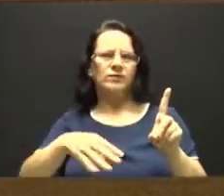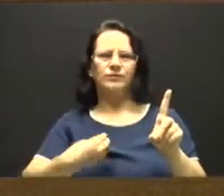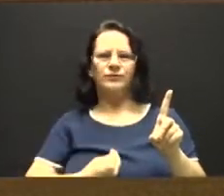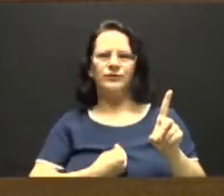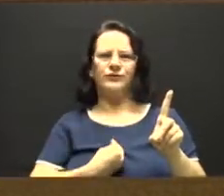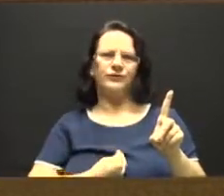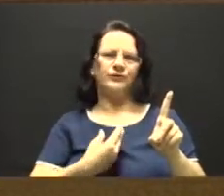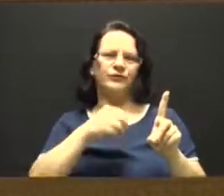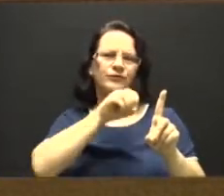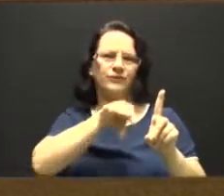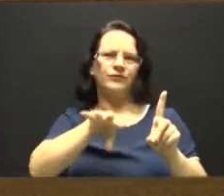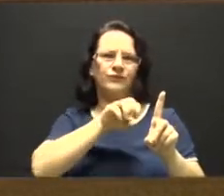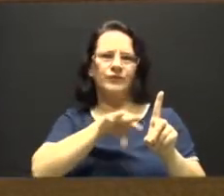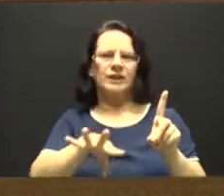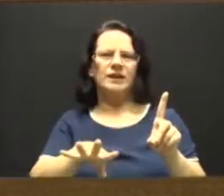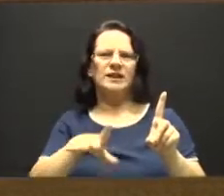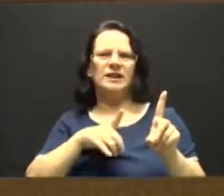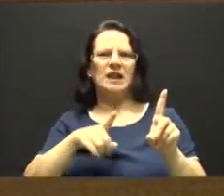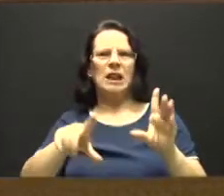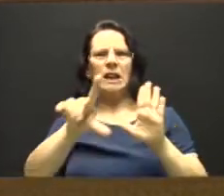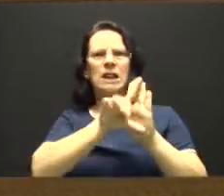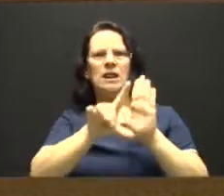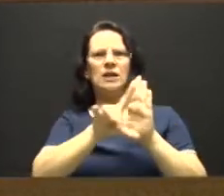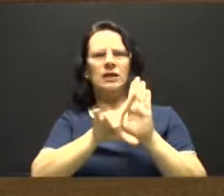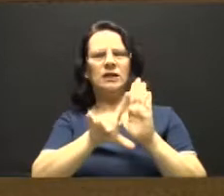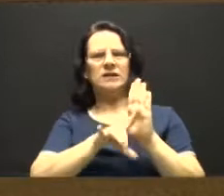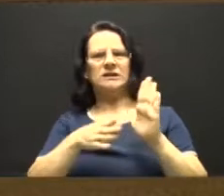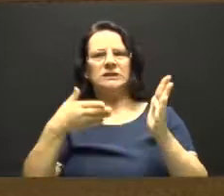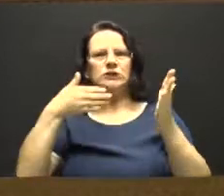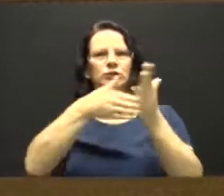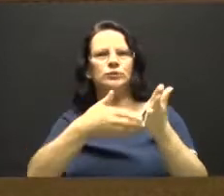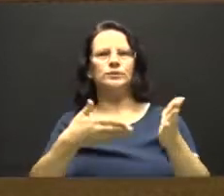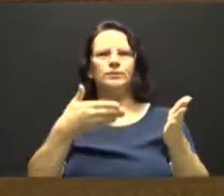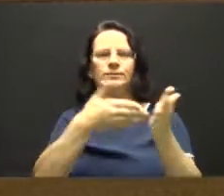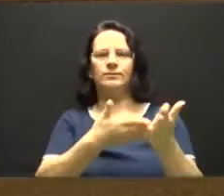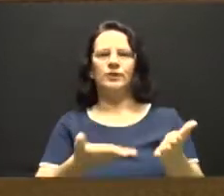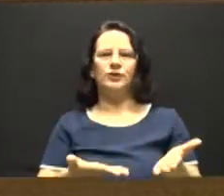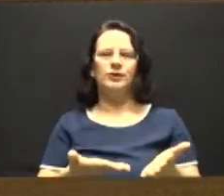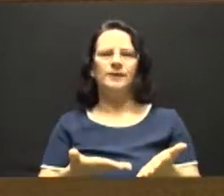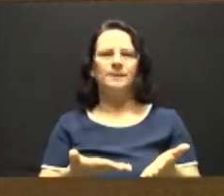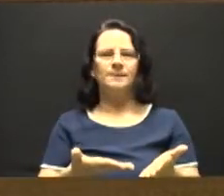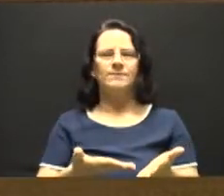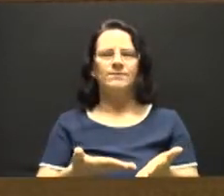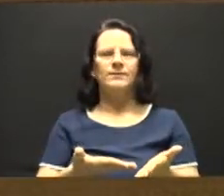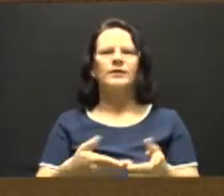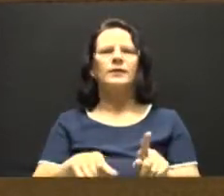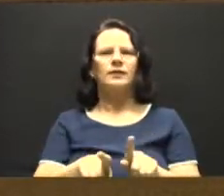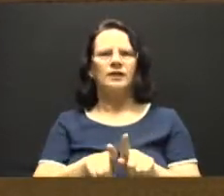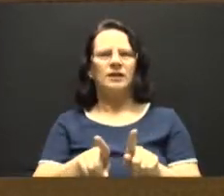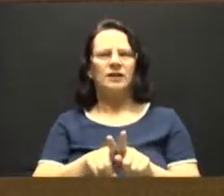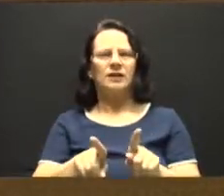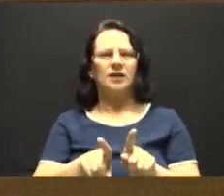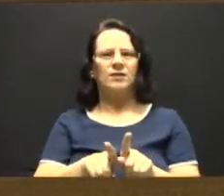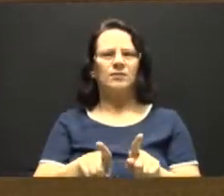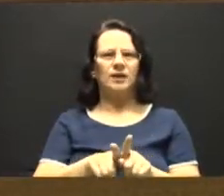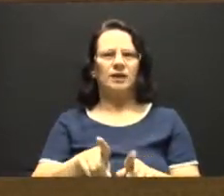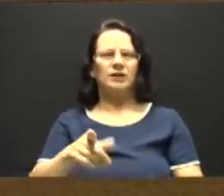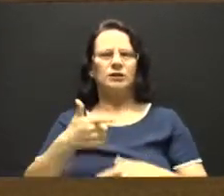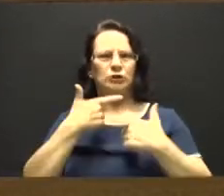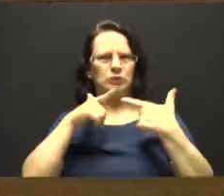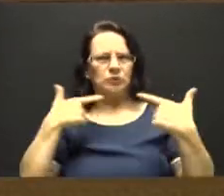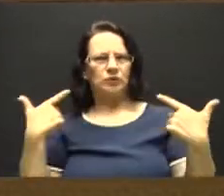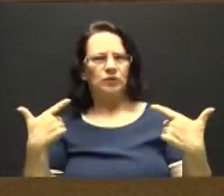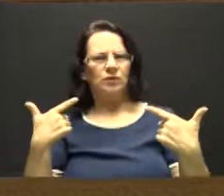promovendo legislações para que ninguém o possa impedir muitas vezes para ridicularizar jocosamente a